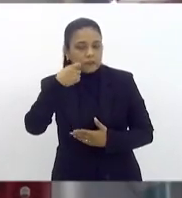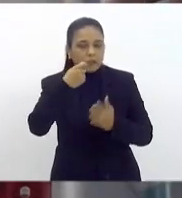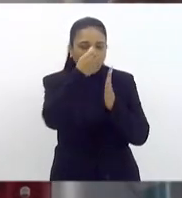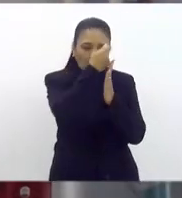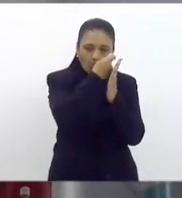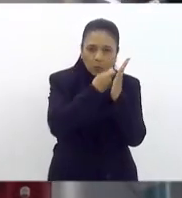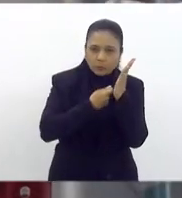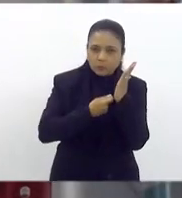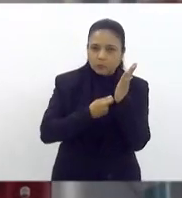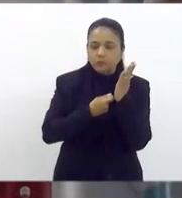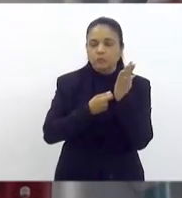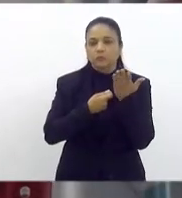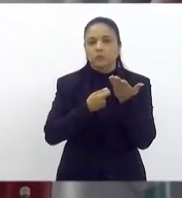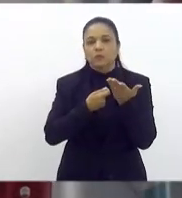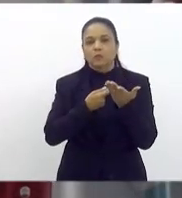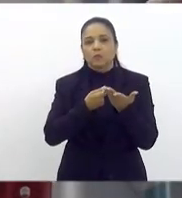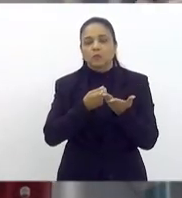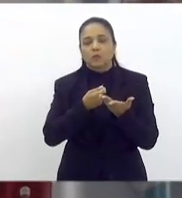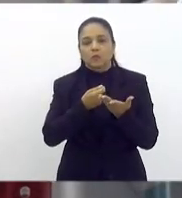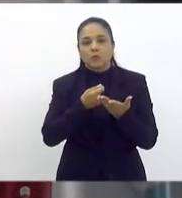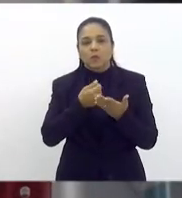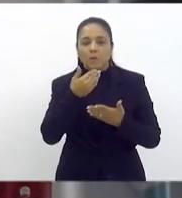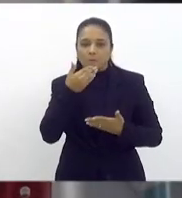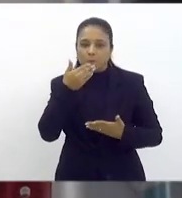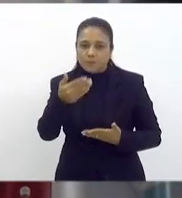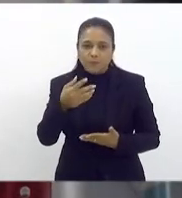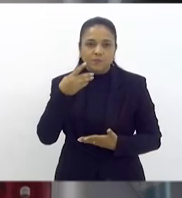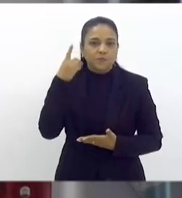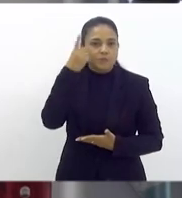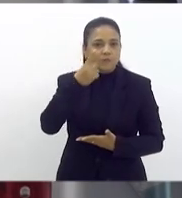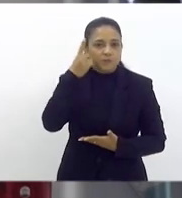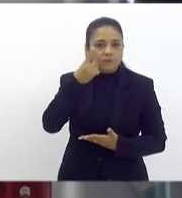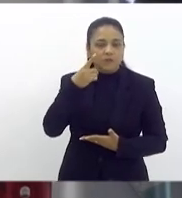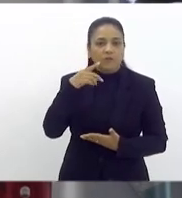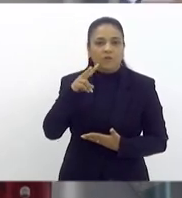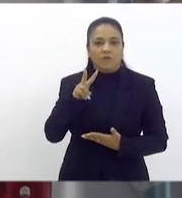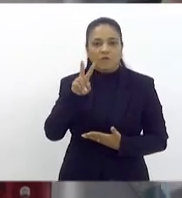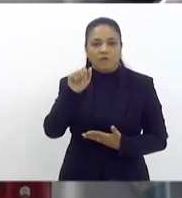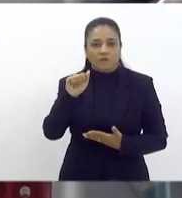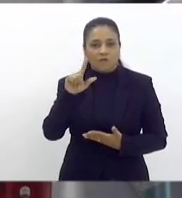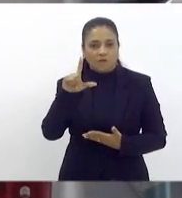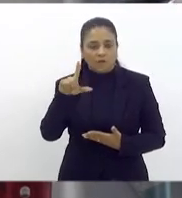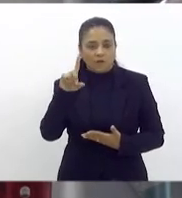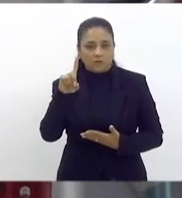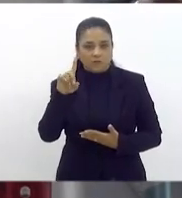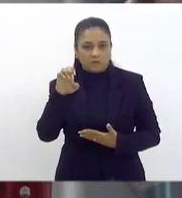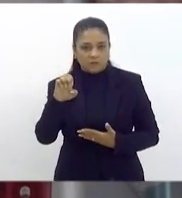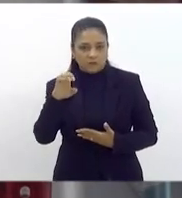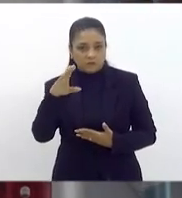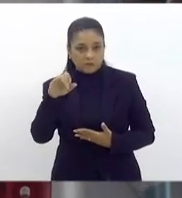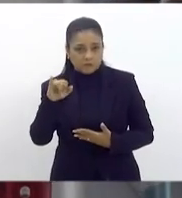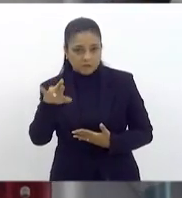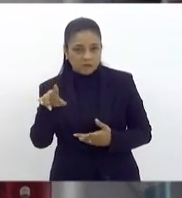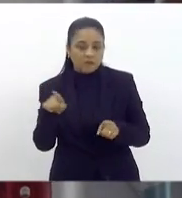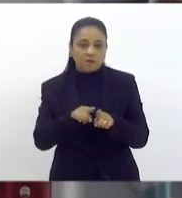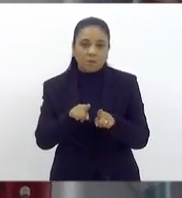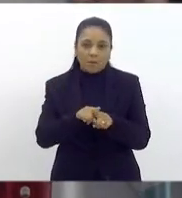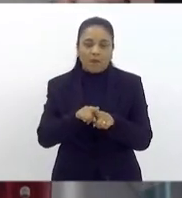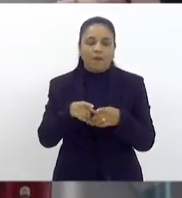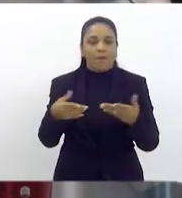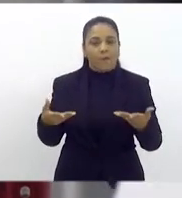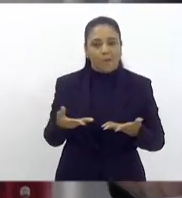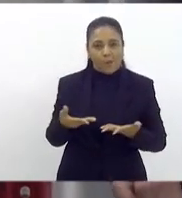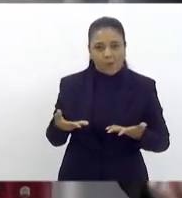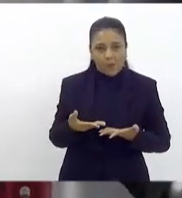a pedido do deputado Valdeci da Saúde, vai hoje estar aqui conosco também abrilhantando